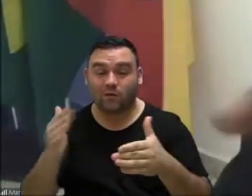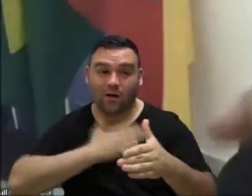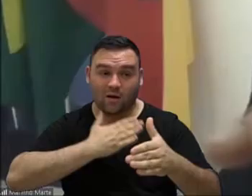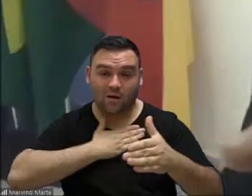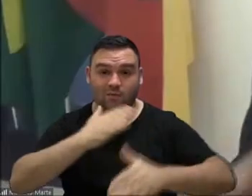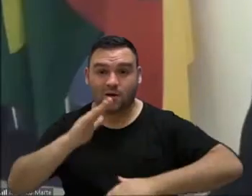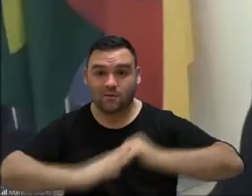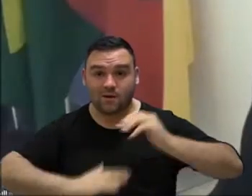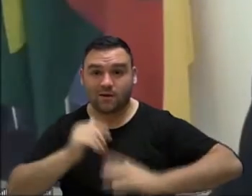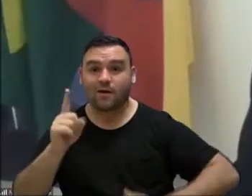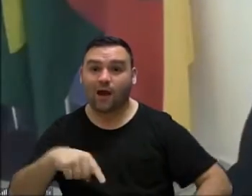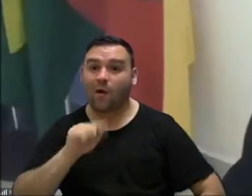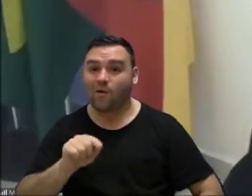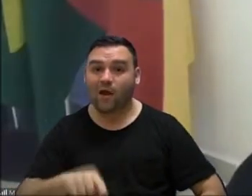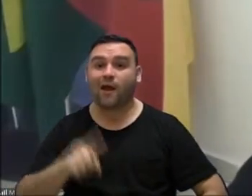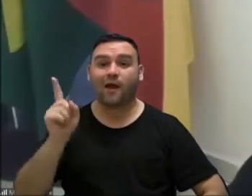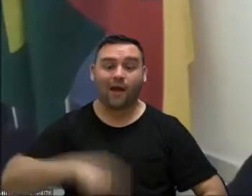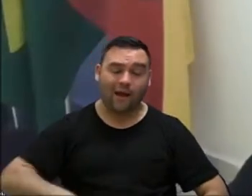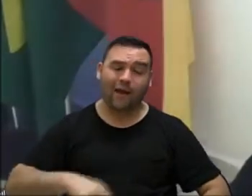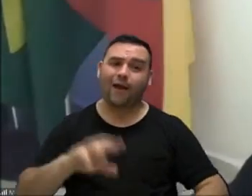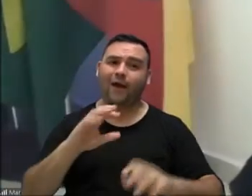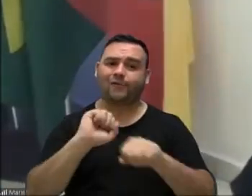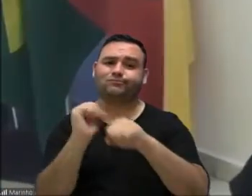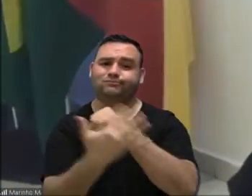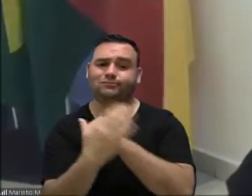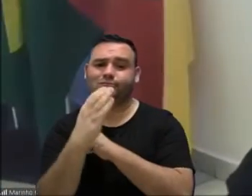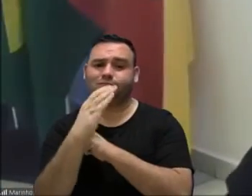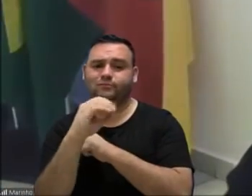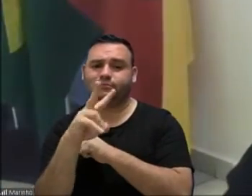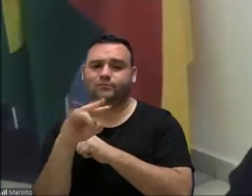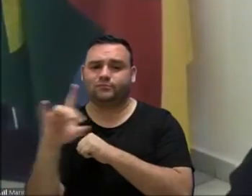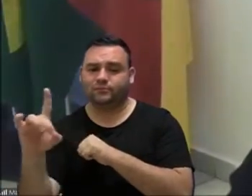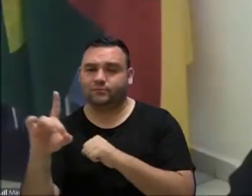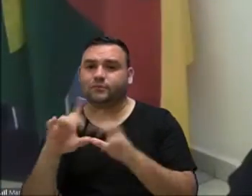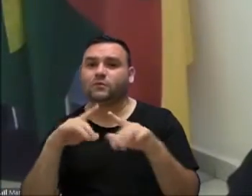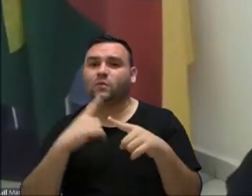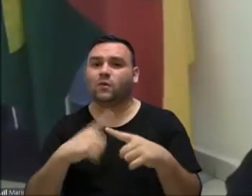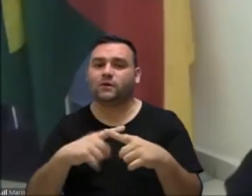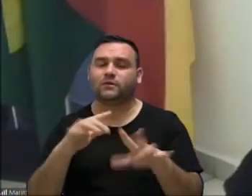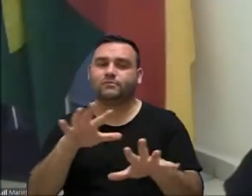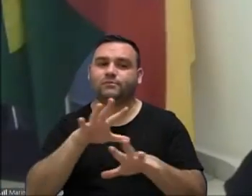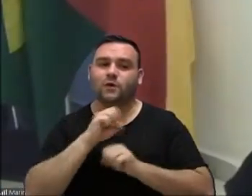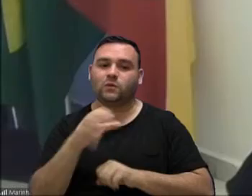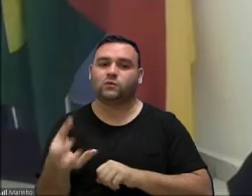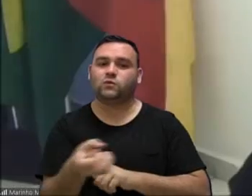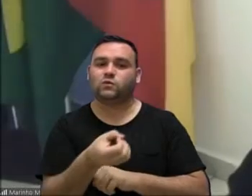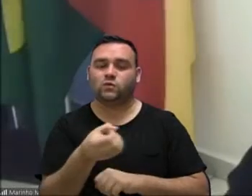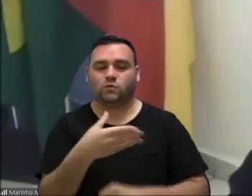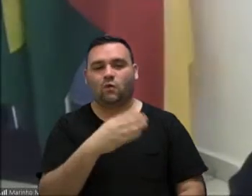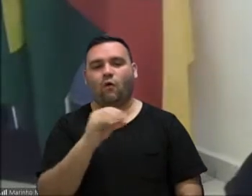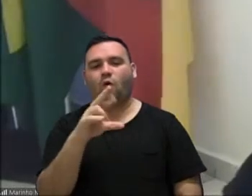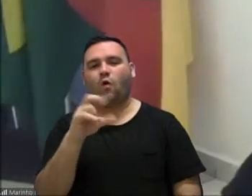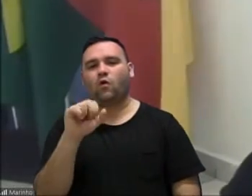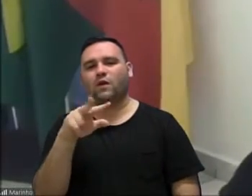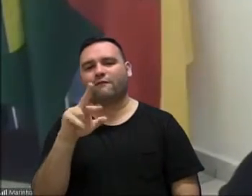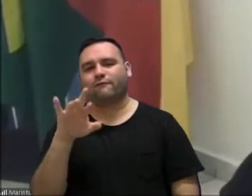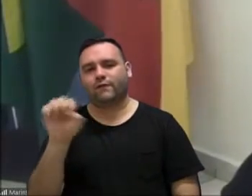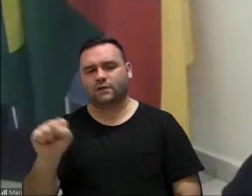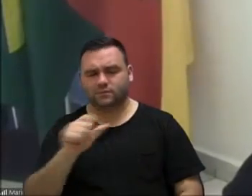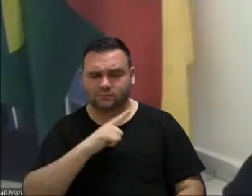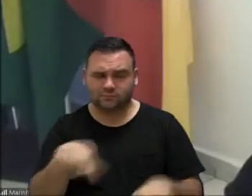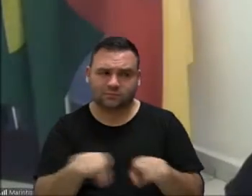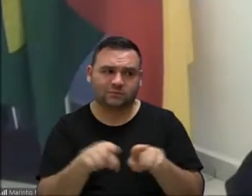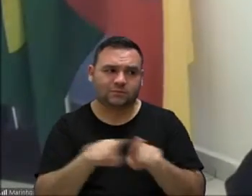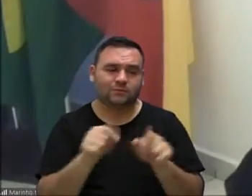matéria é especificamente com referência à covid causada pelo novo coronavírus como acidente